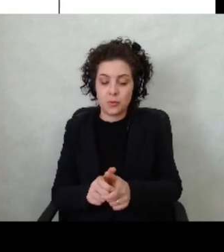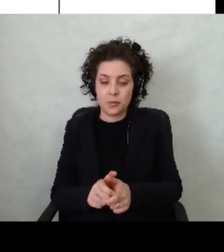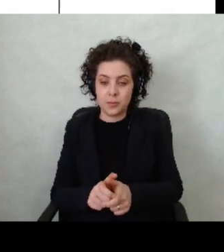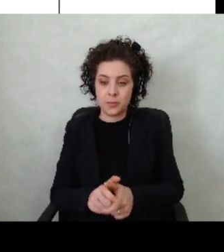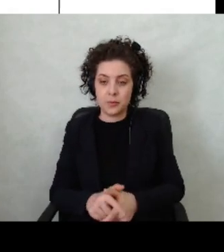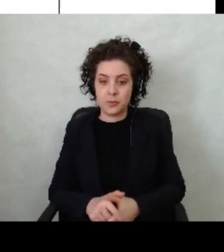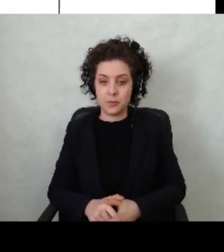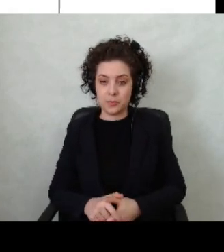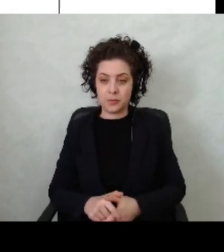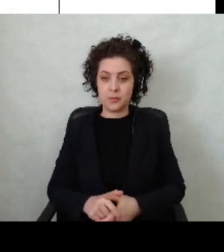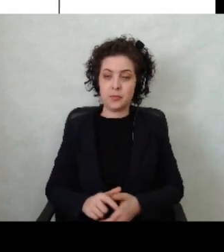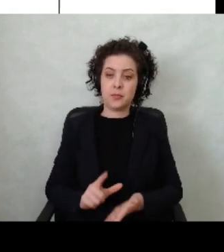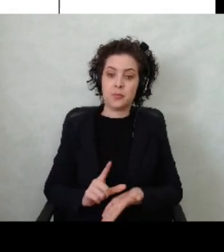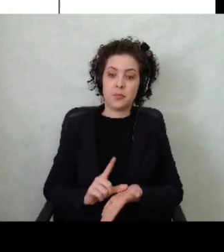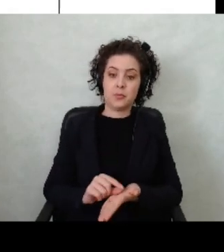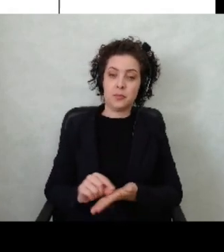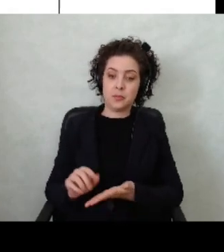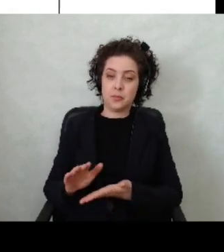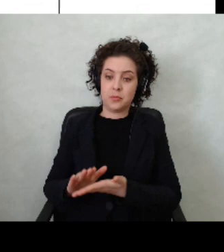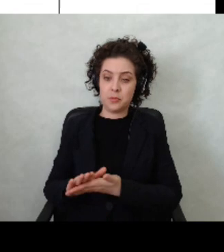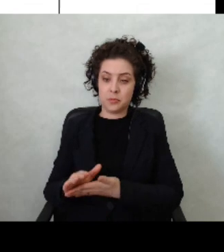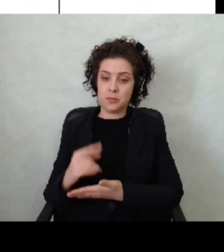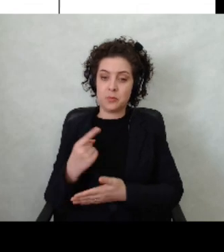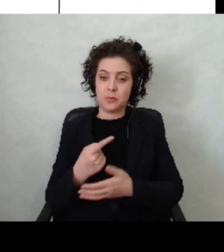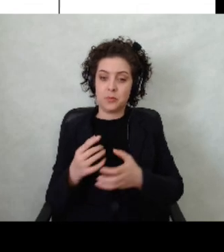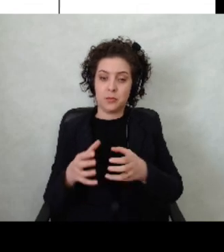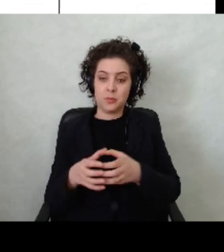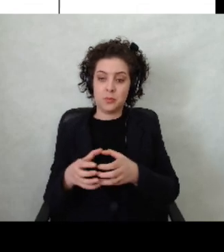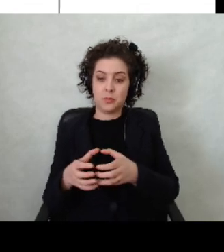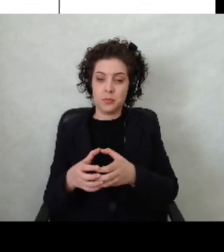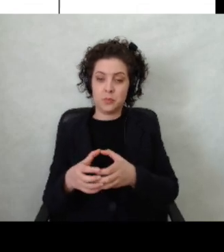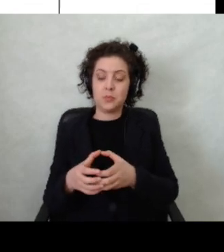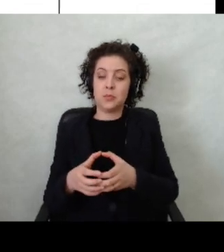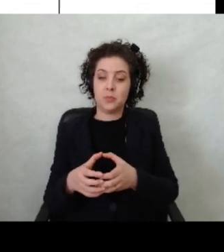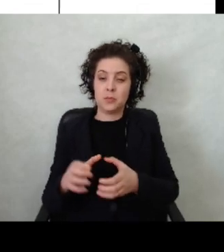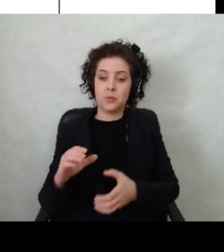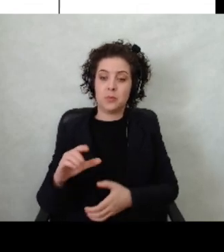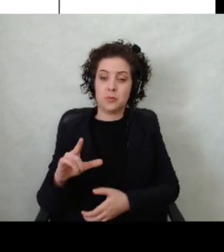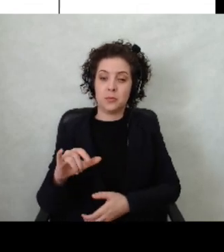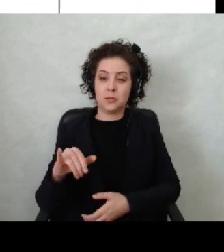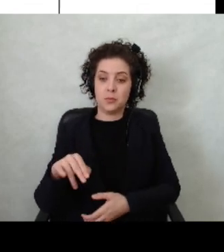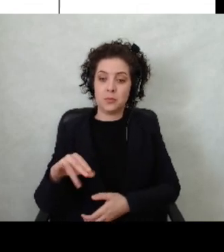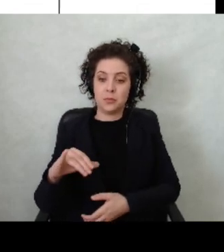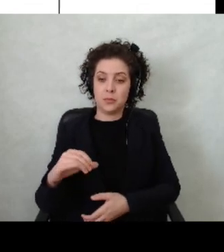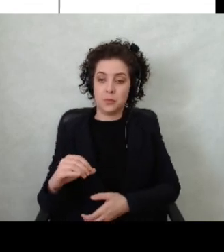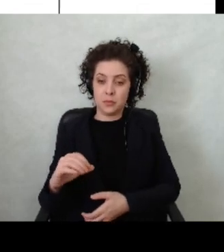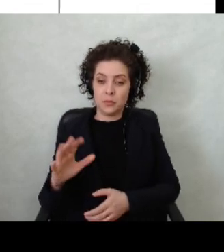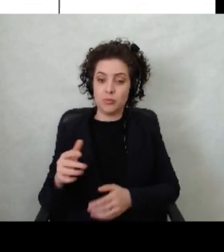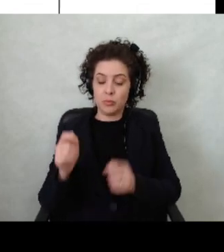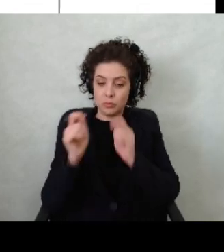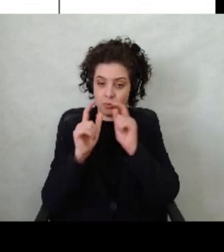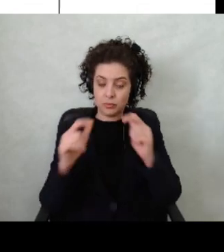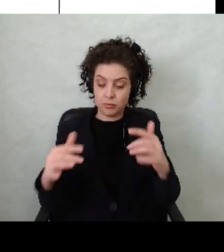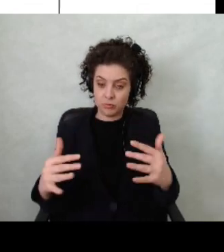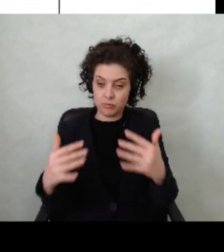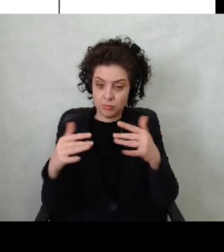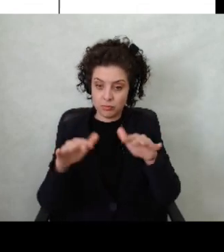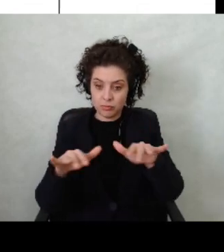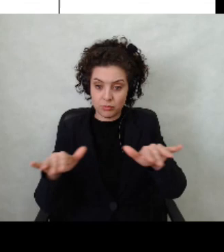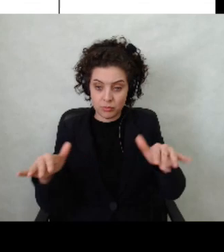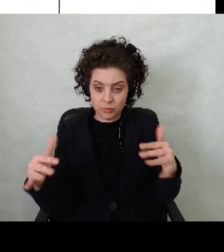artigo publicado pelo nosso grupo, né, na revista Clinics, a gente já chamou atenção em relação aos efeitos